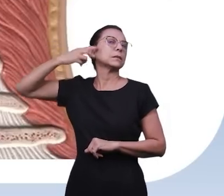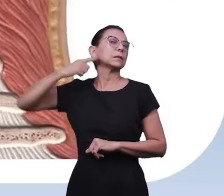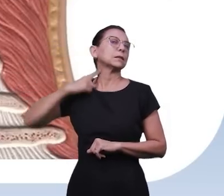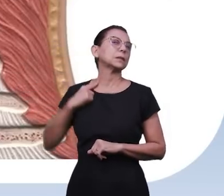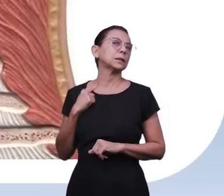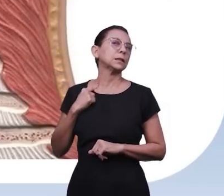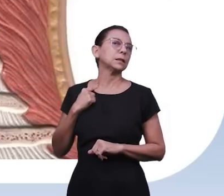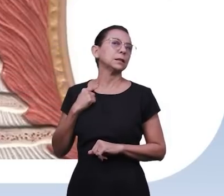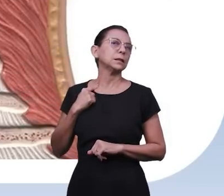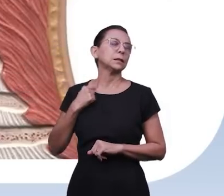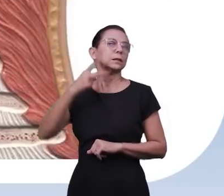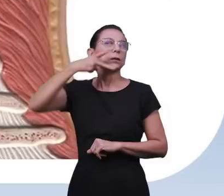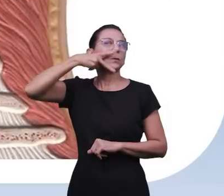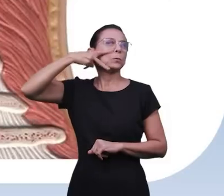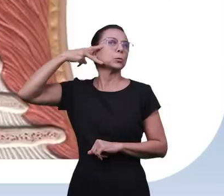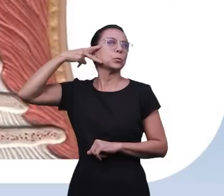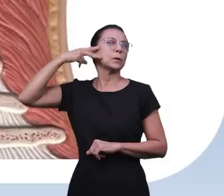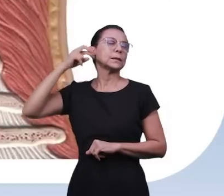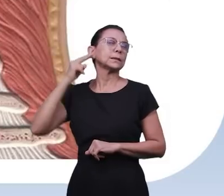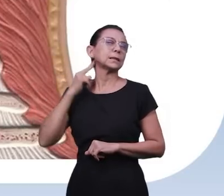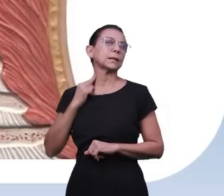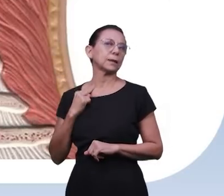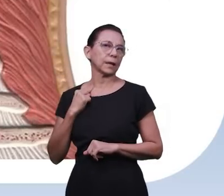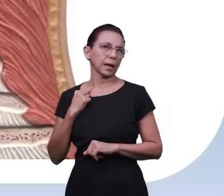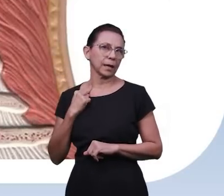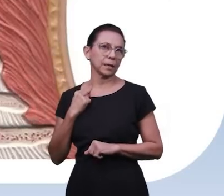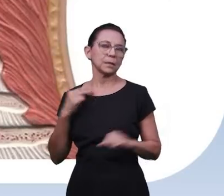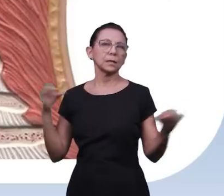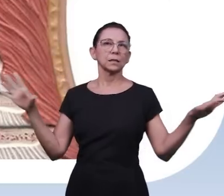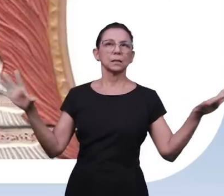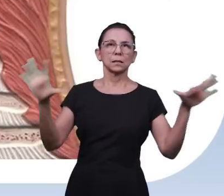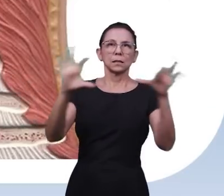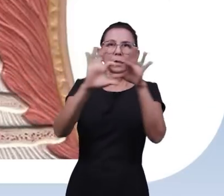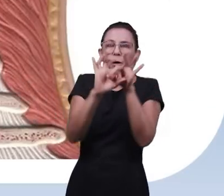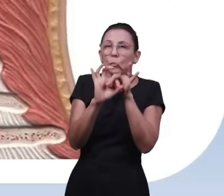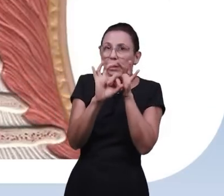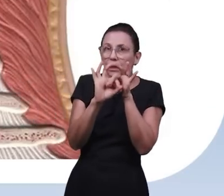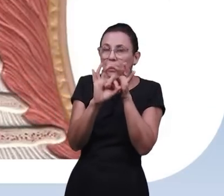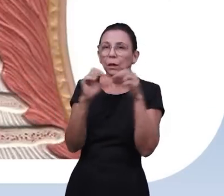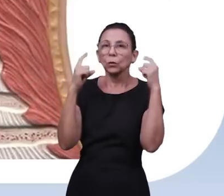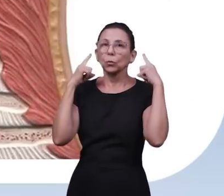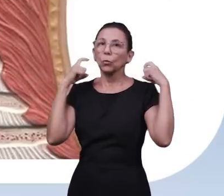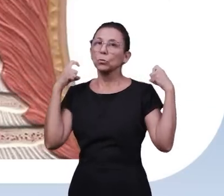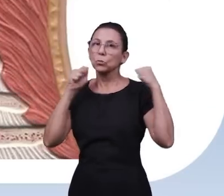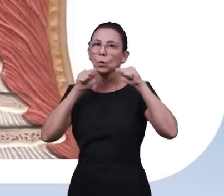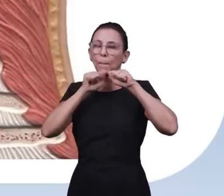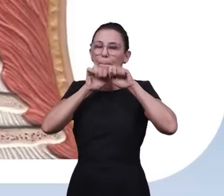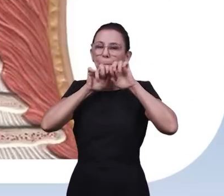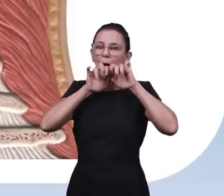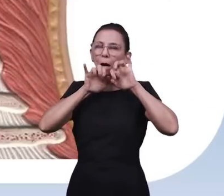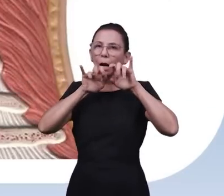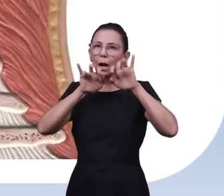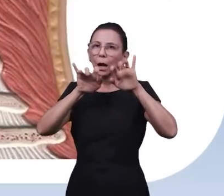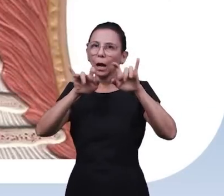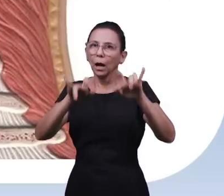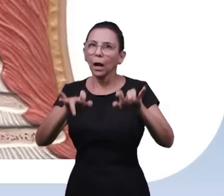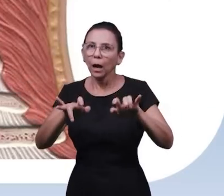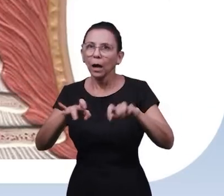som que foi gerado aqui, com a onda sonora que foi gerada nessa vibração e foi